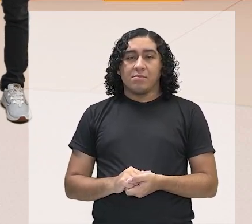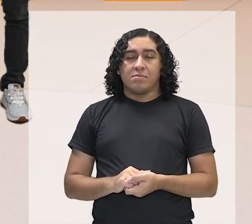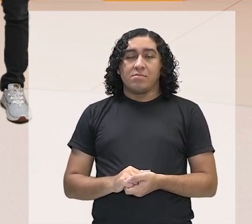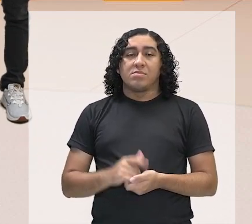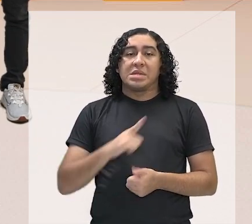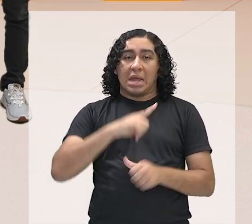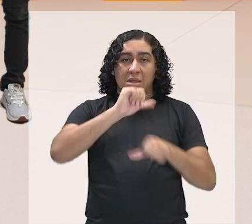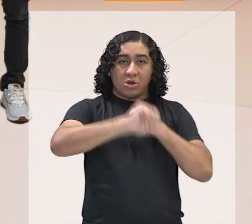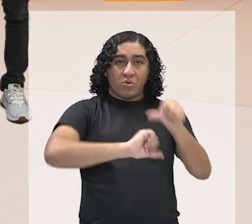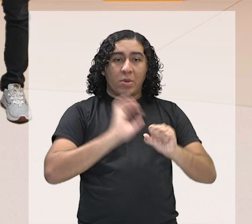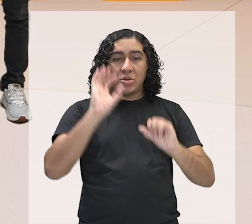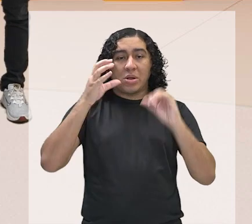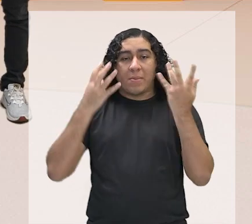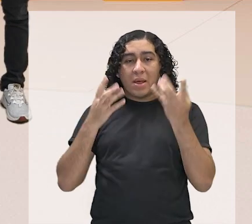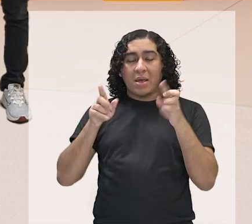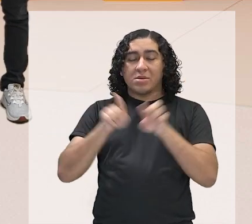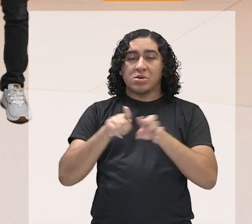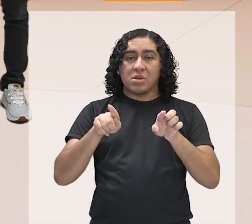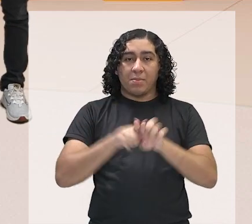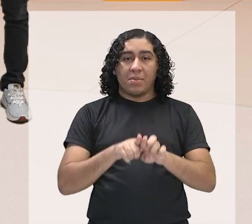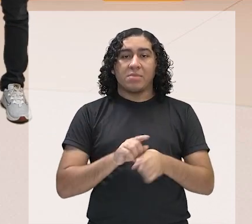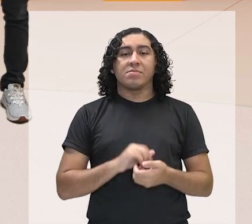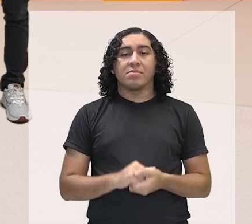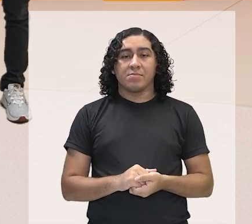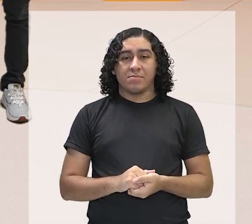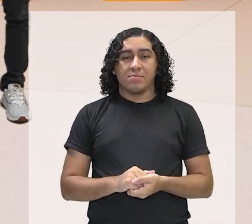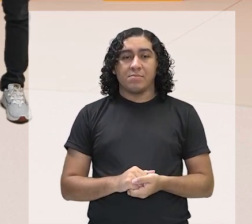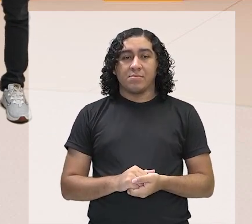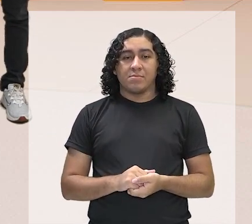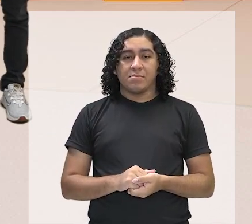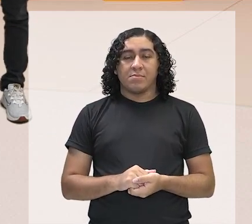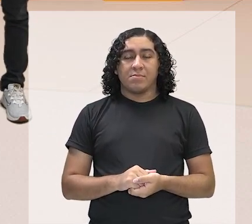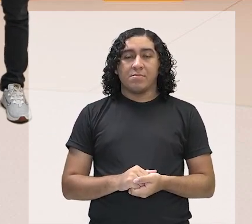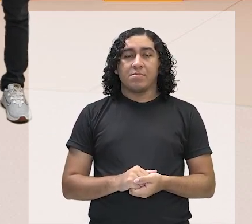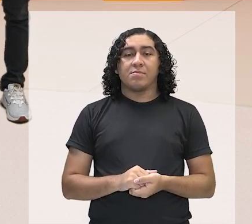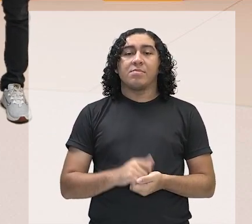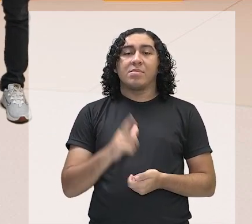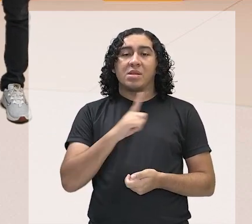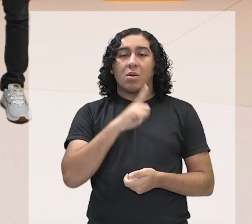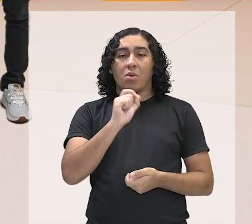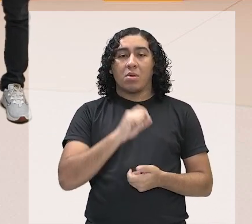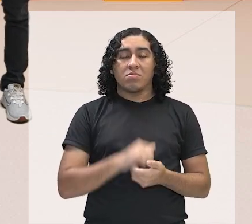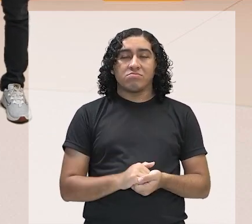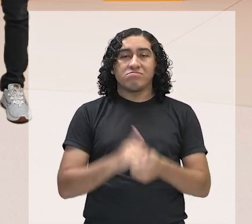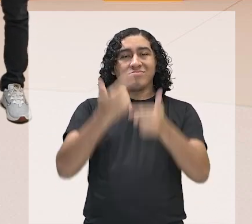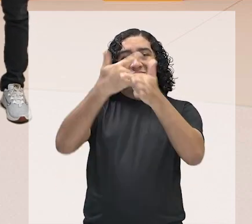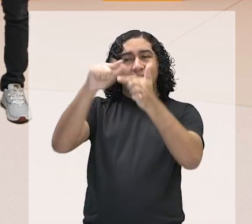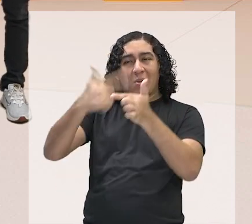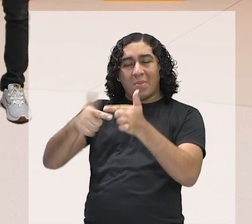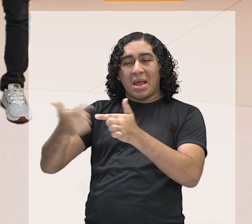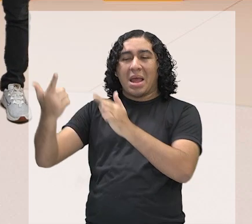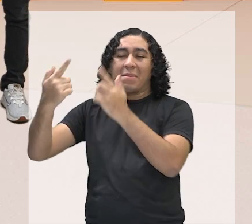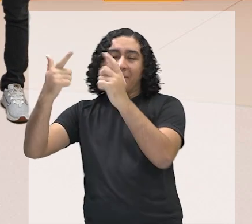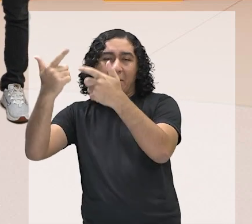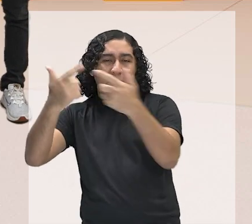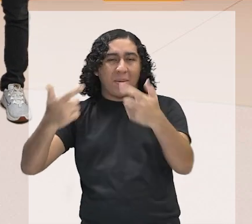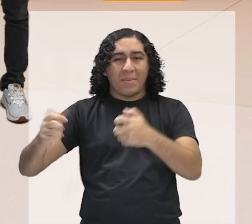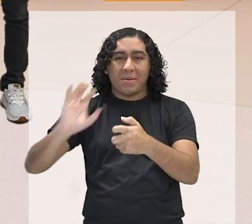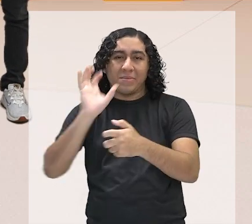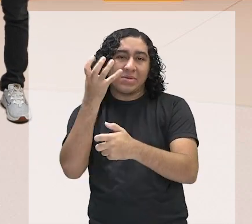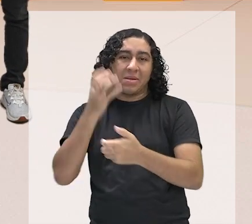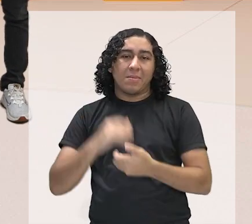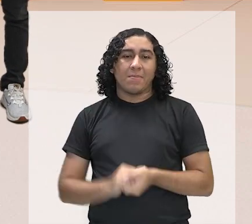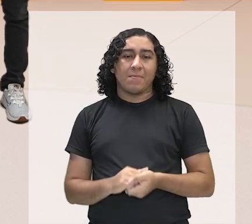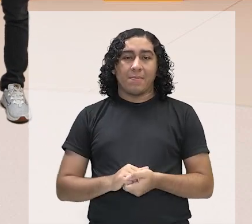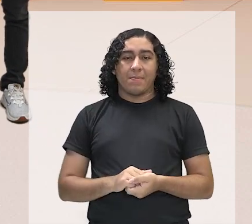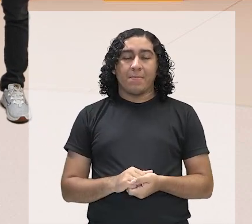mudanças climáticas, a gente pode citar também a área que trata de desastres e conflitos, a gente pode citar também a